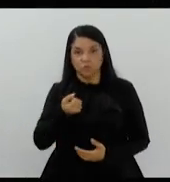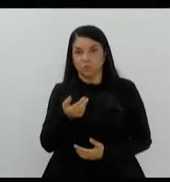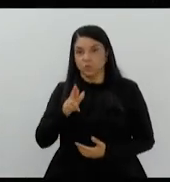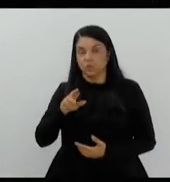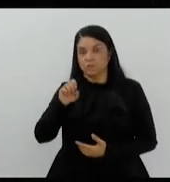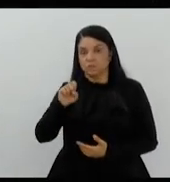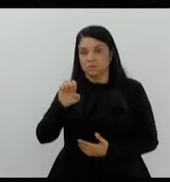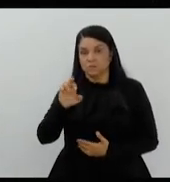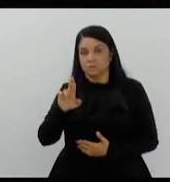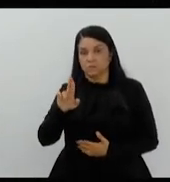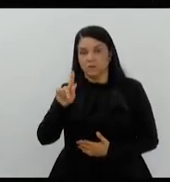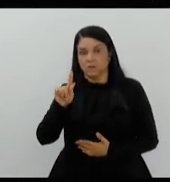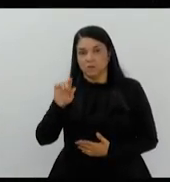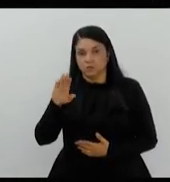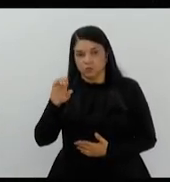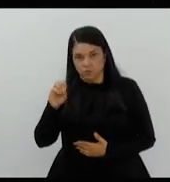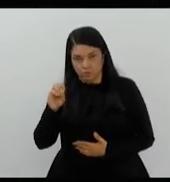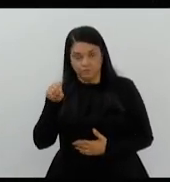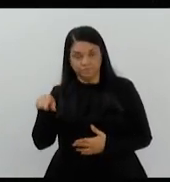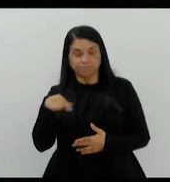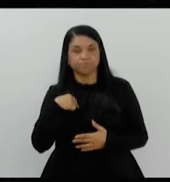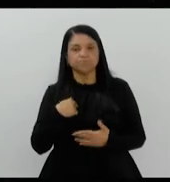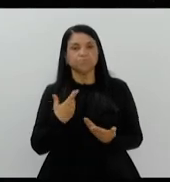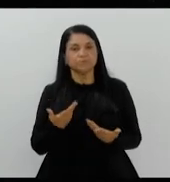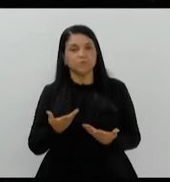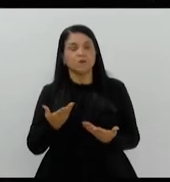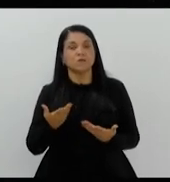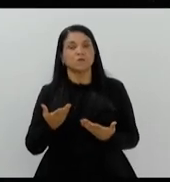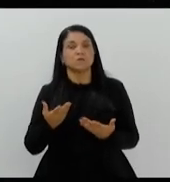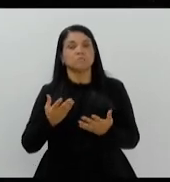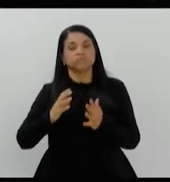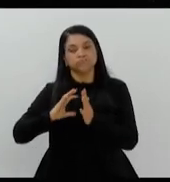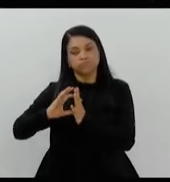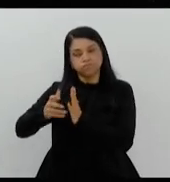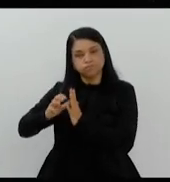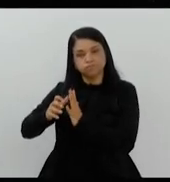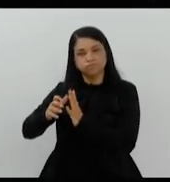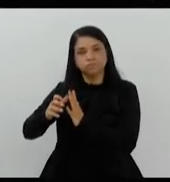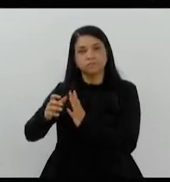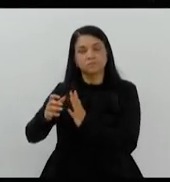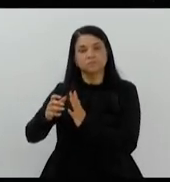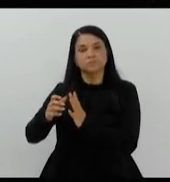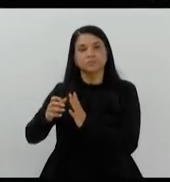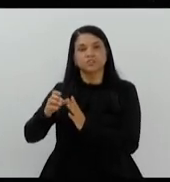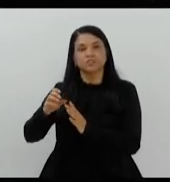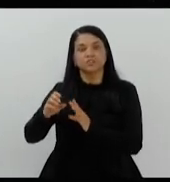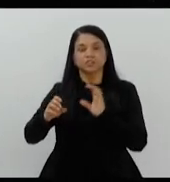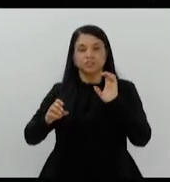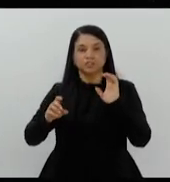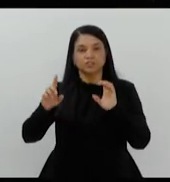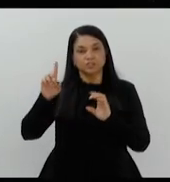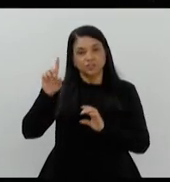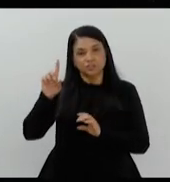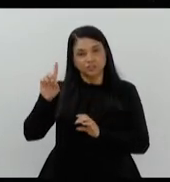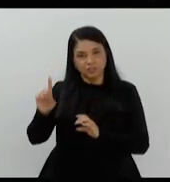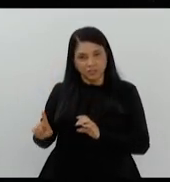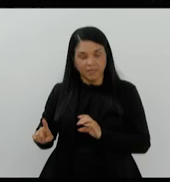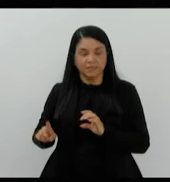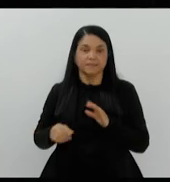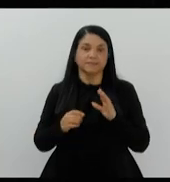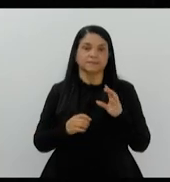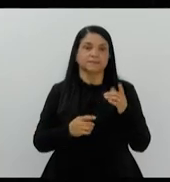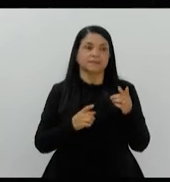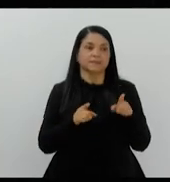E a oposição e a base fizeram um acordo, desde que